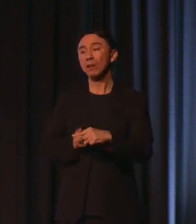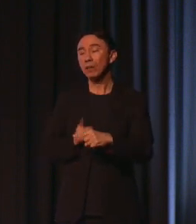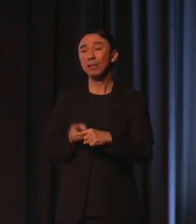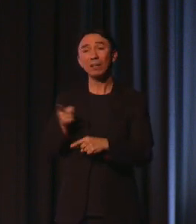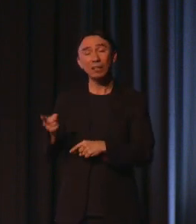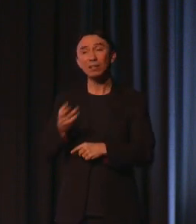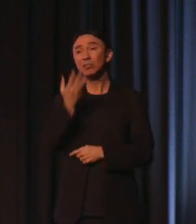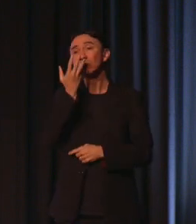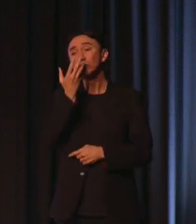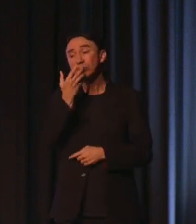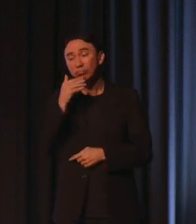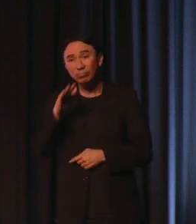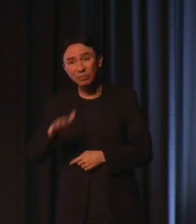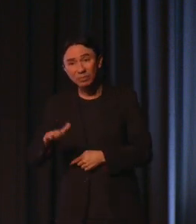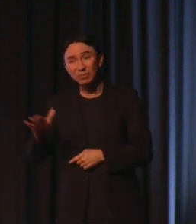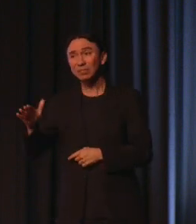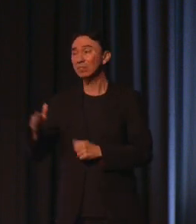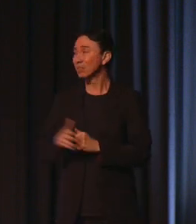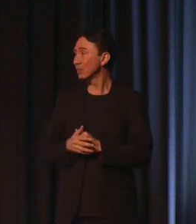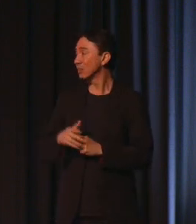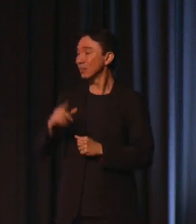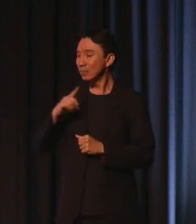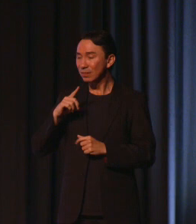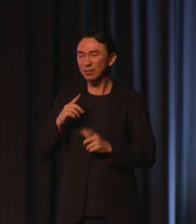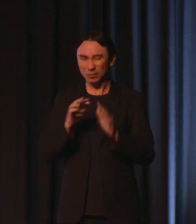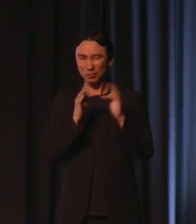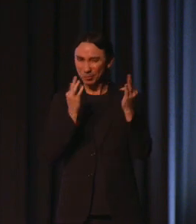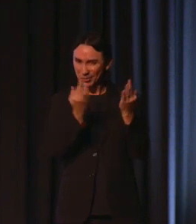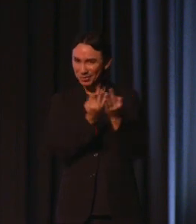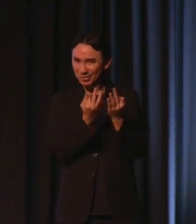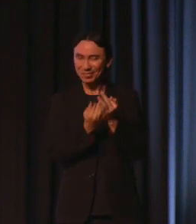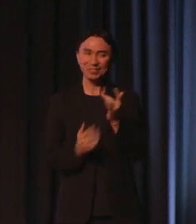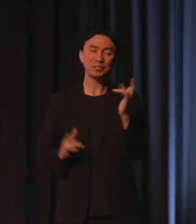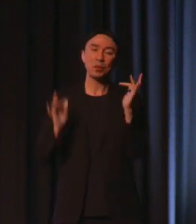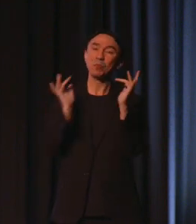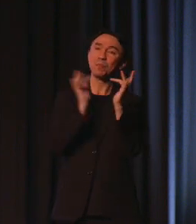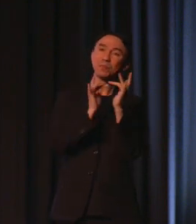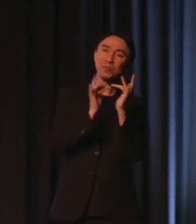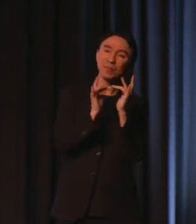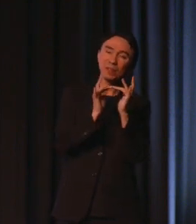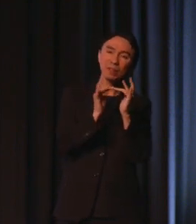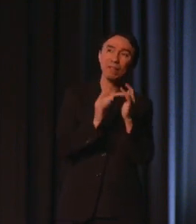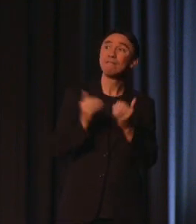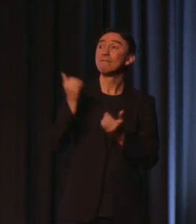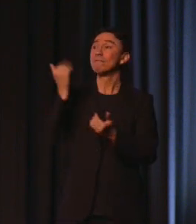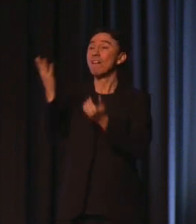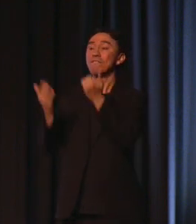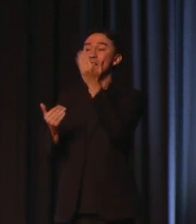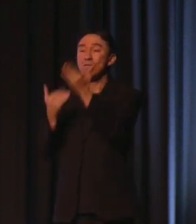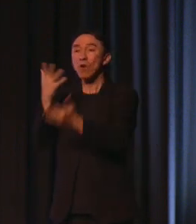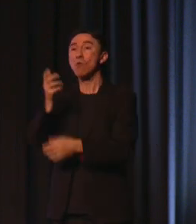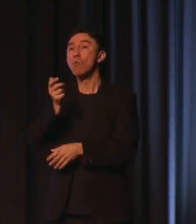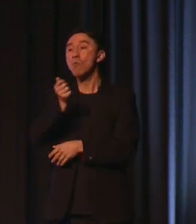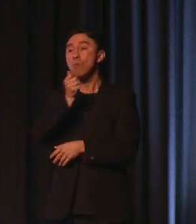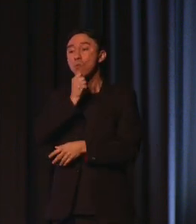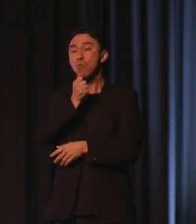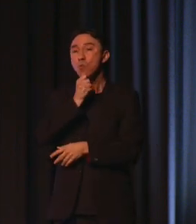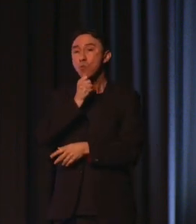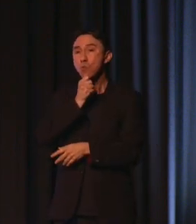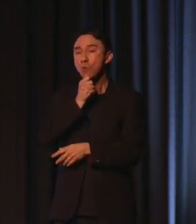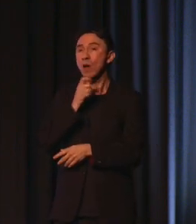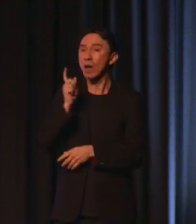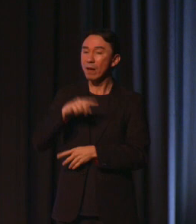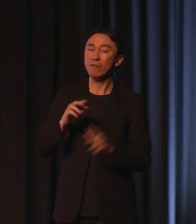ter contato com um núcleo familiar. Elas ainda não foram para o núcleo extrafamiliar, elas estão mais no